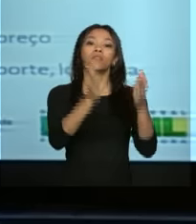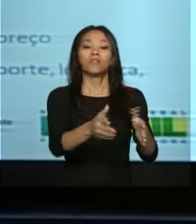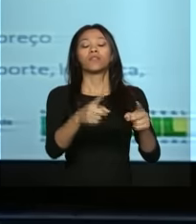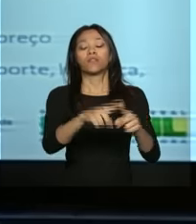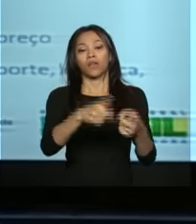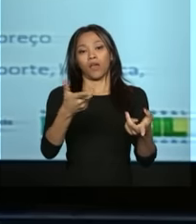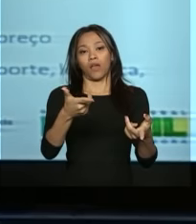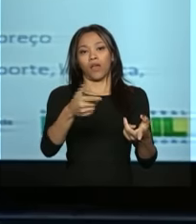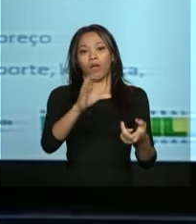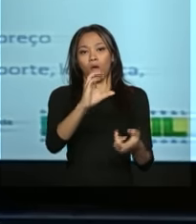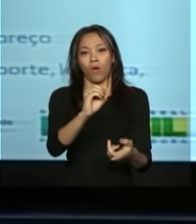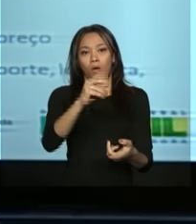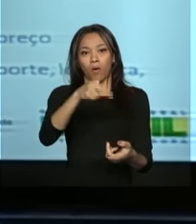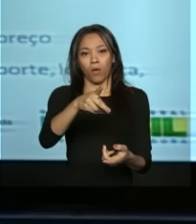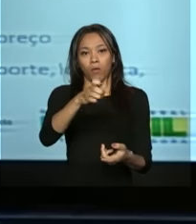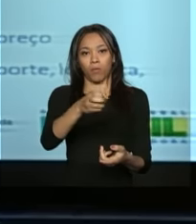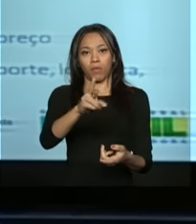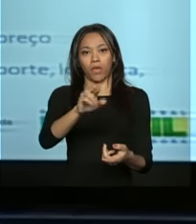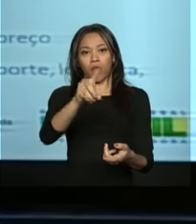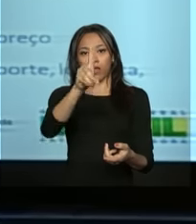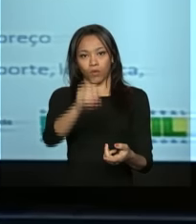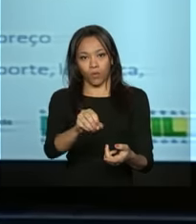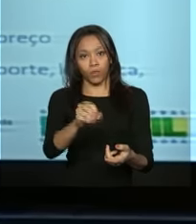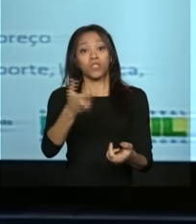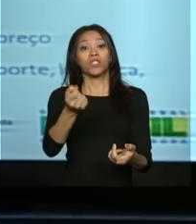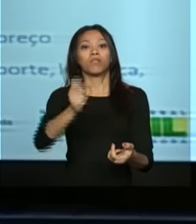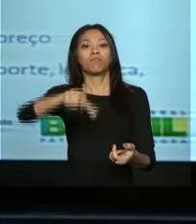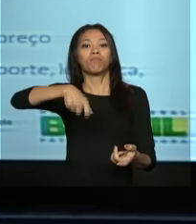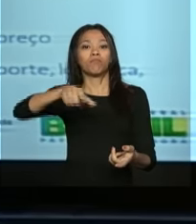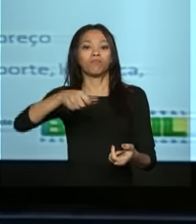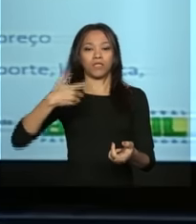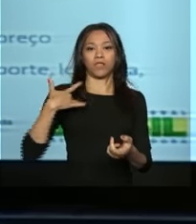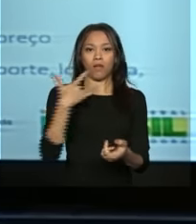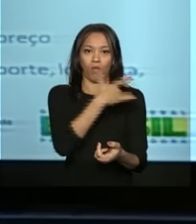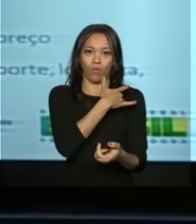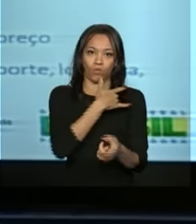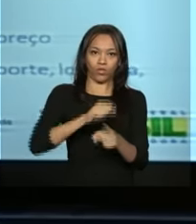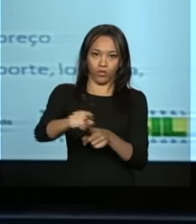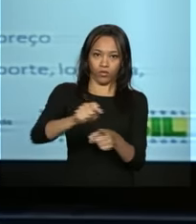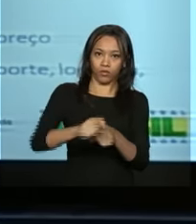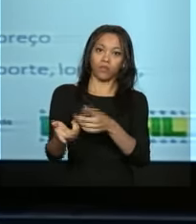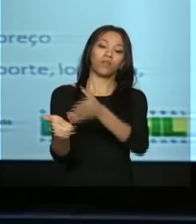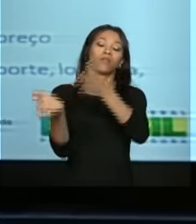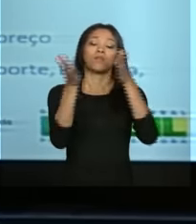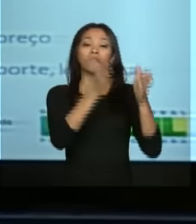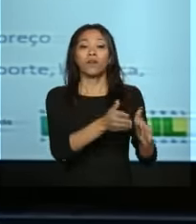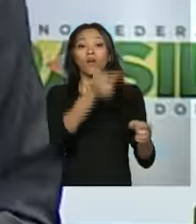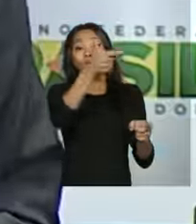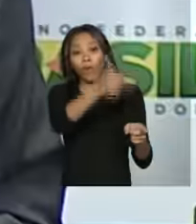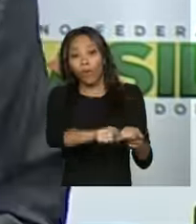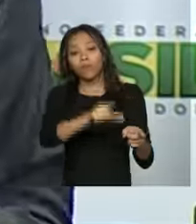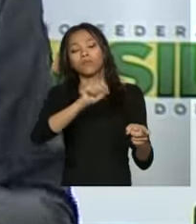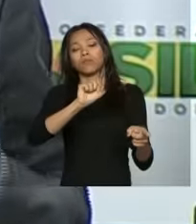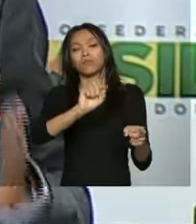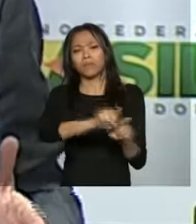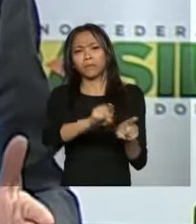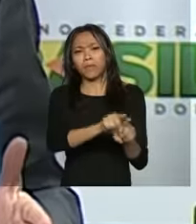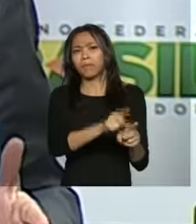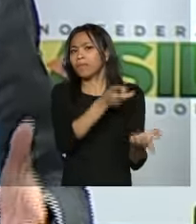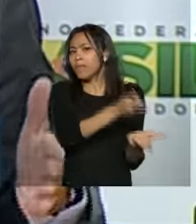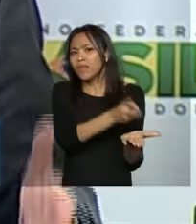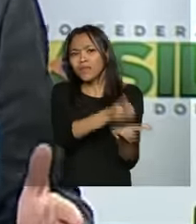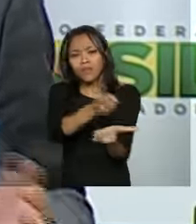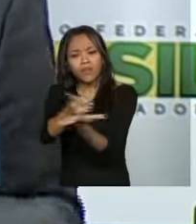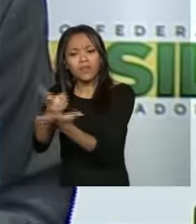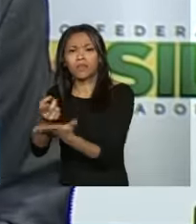saúde pros municípios de menor porte práticas anticompetitivas acabam gerando preços muito diferentes para o mesmo